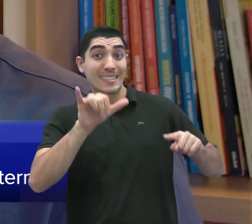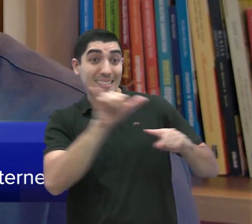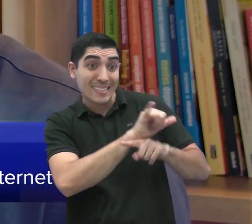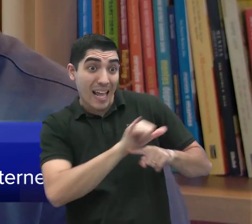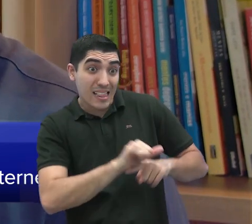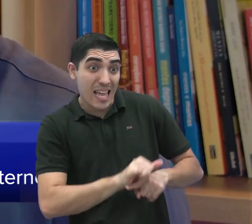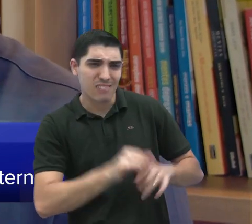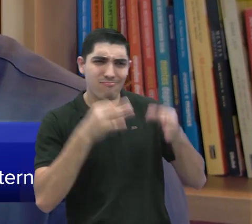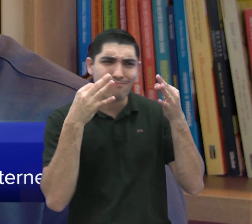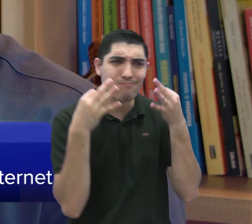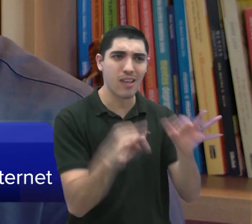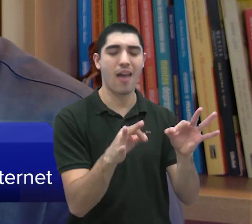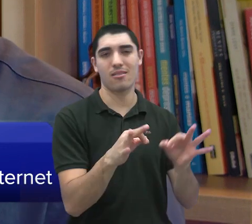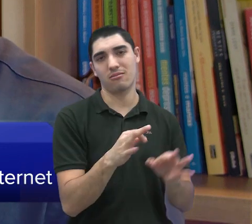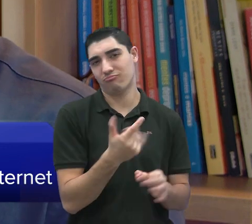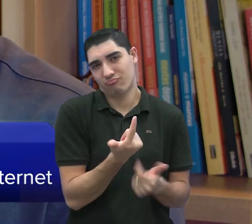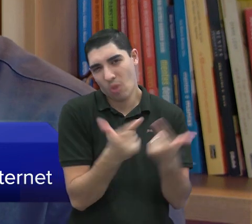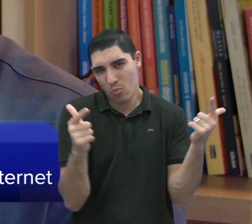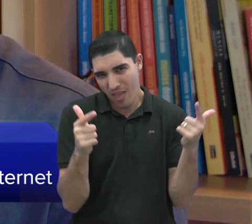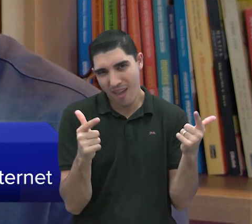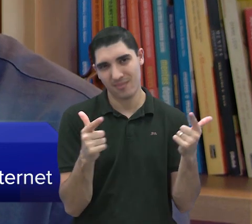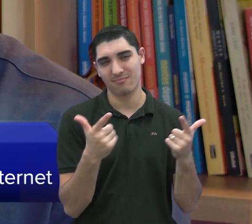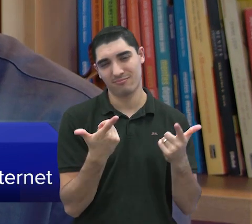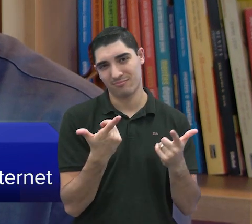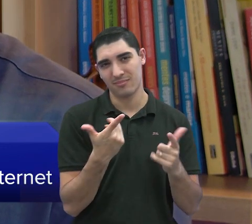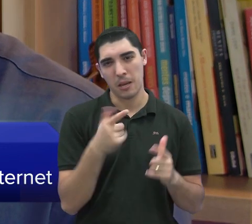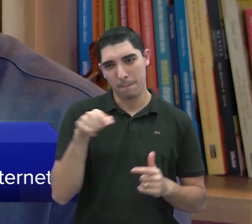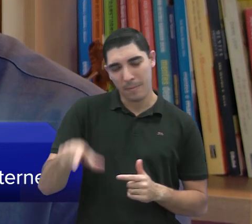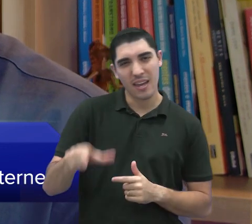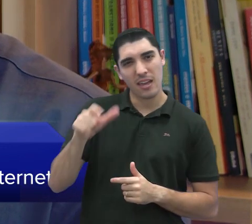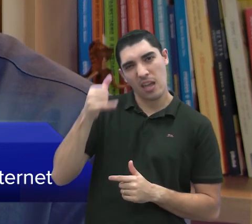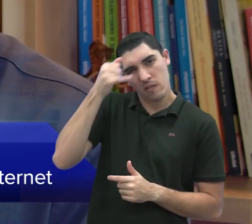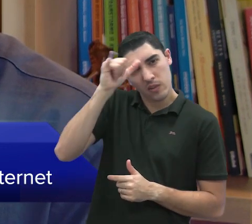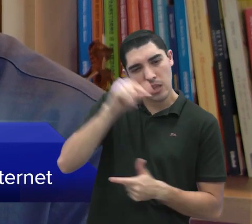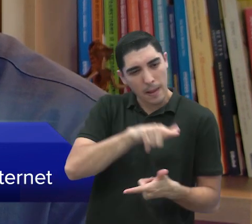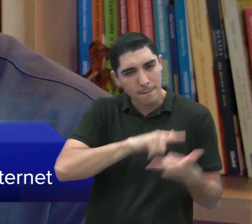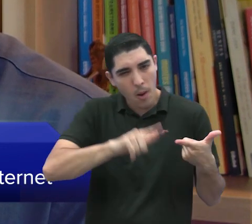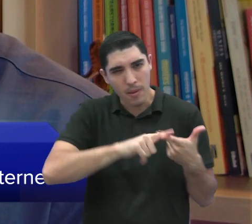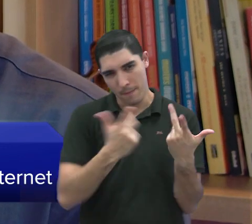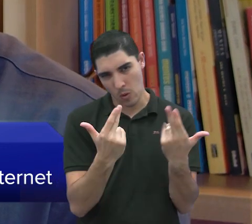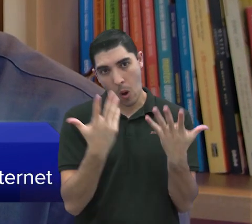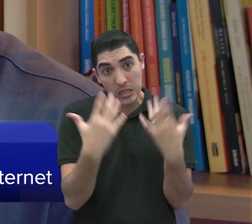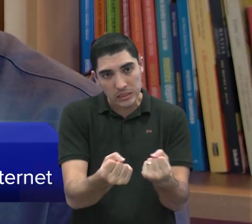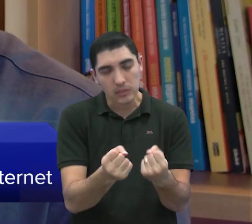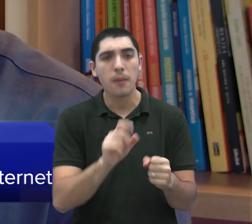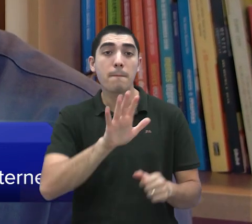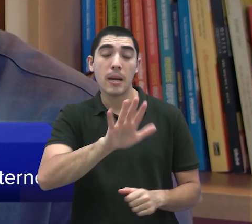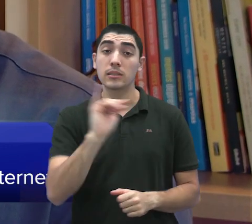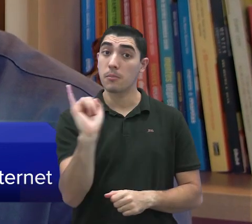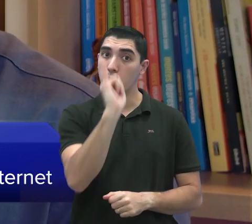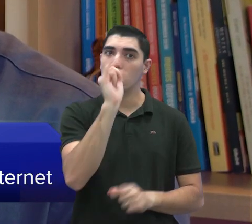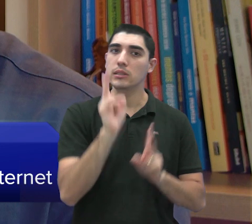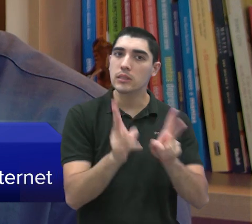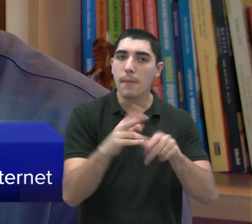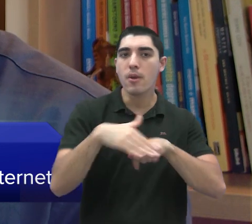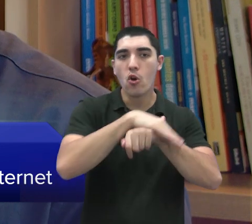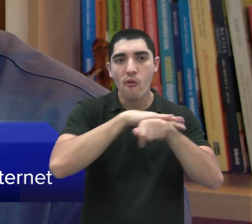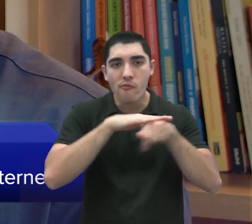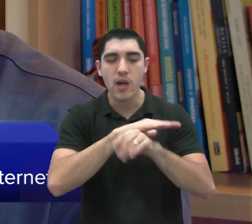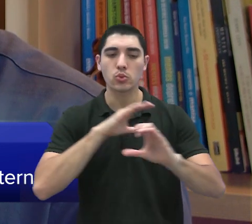uma fórmula clara, né, tanto para a criança, para o adolescente aderir a uma trend como essa, é importante que